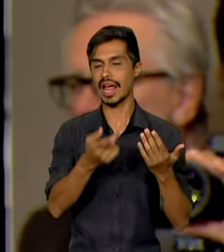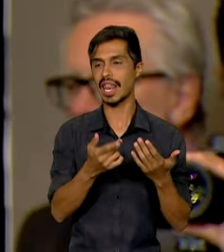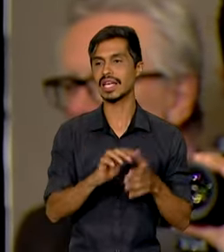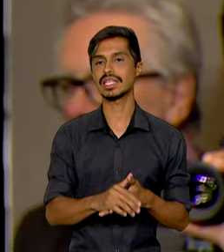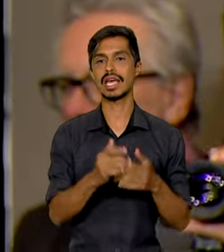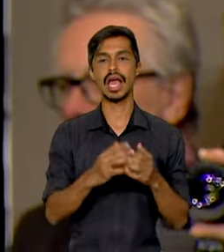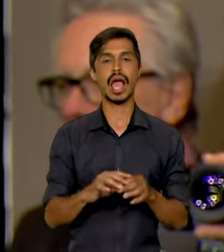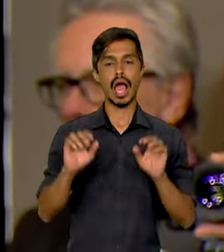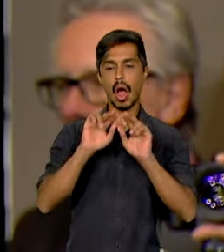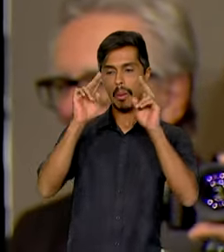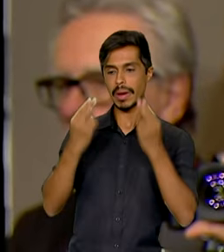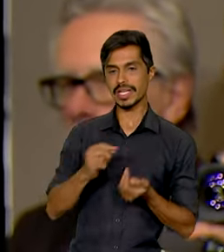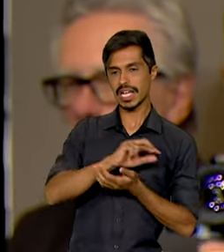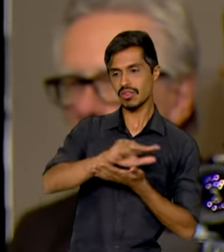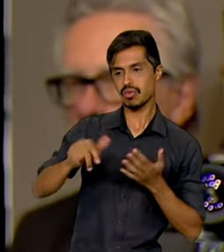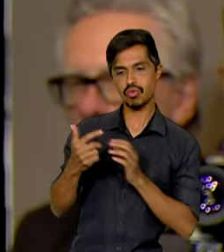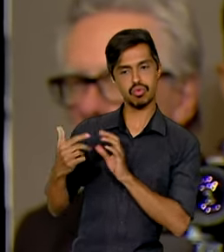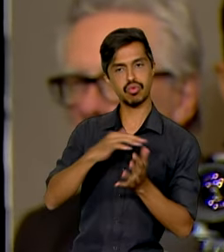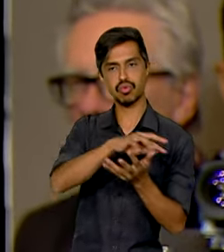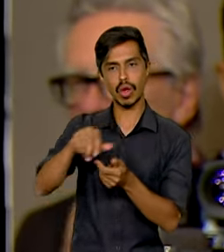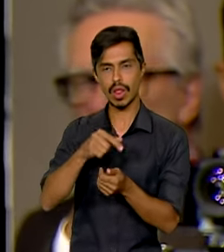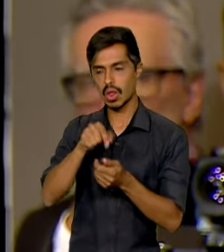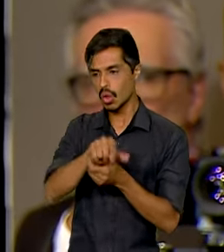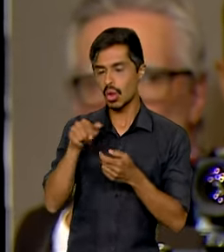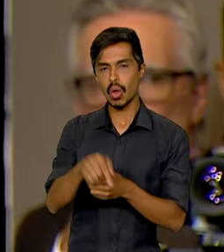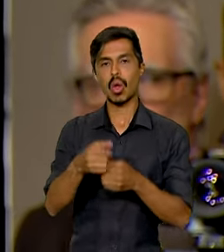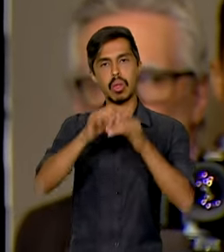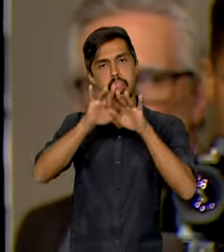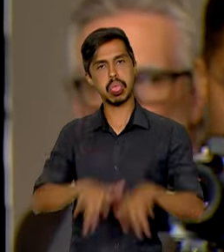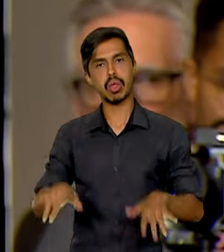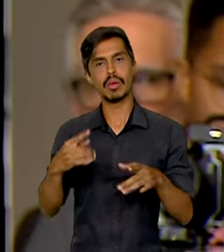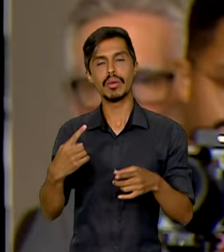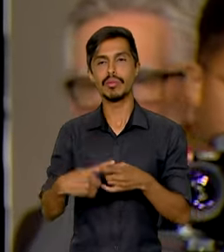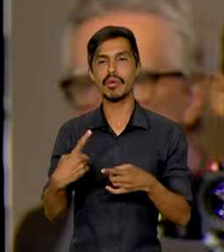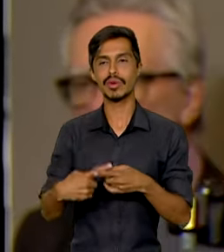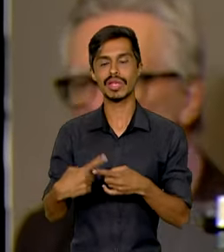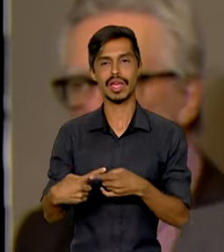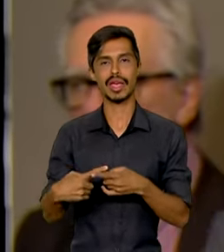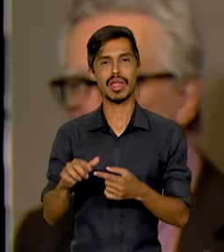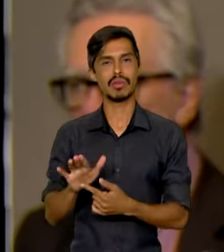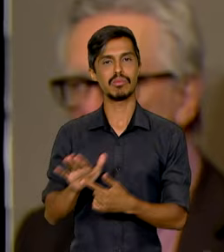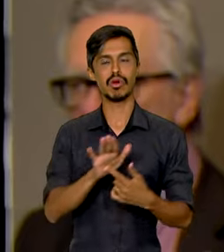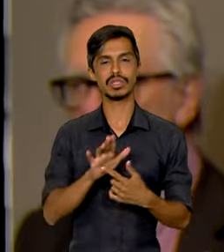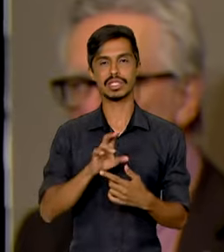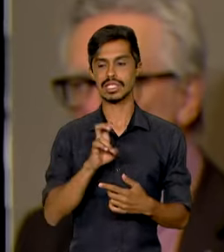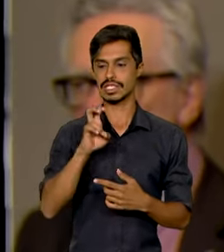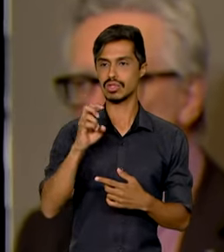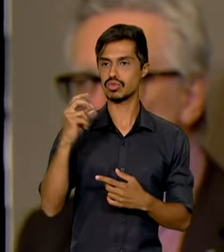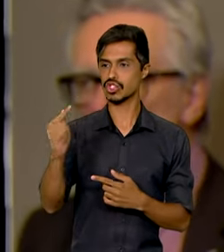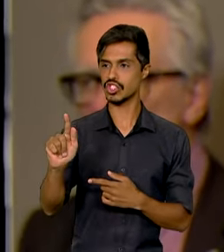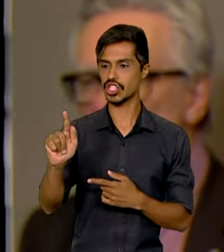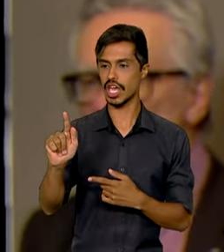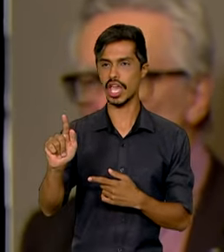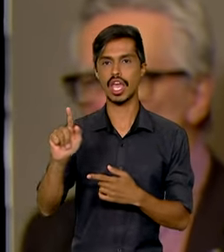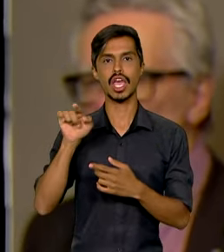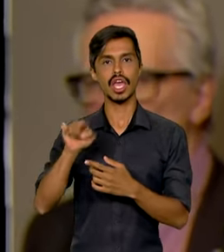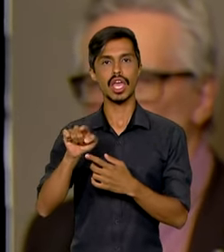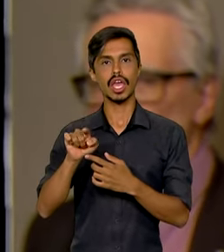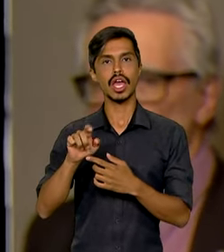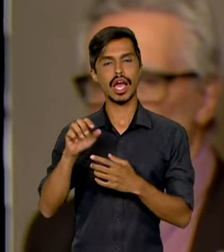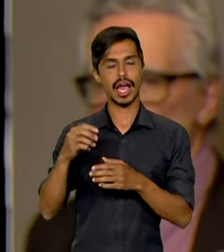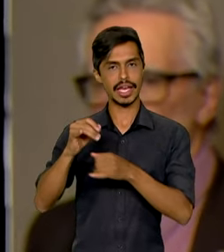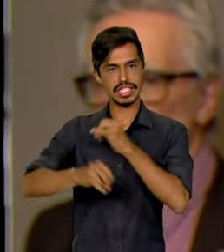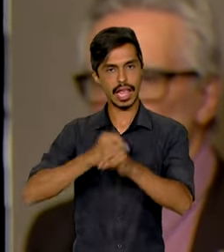por uma nova epidemia que terá início quando sinais de 5G ativarem agentes